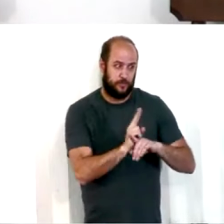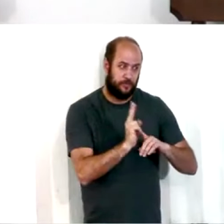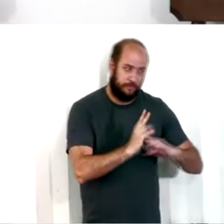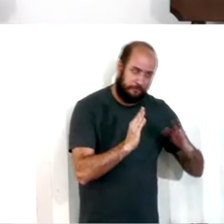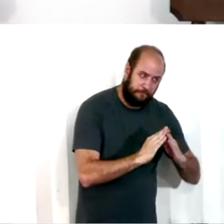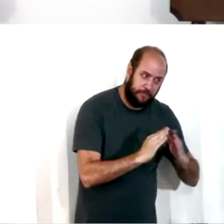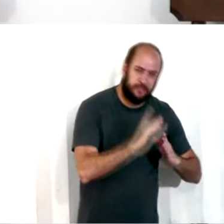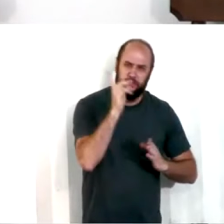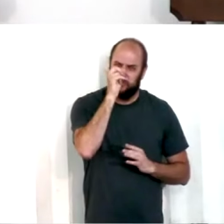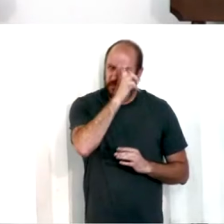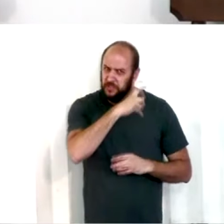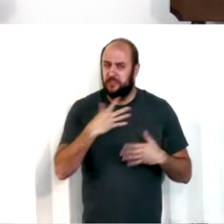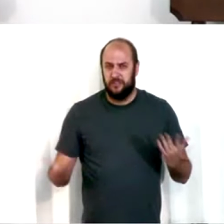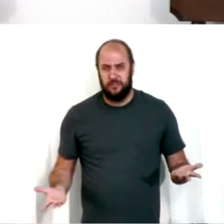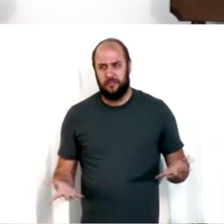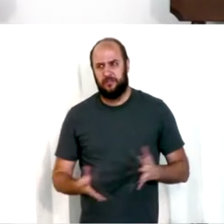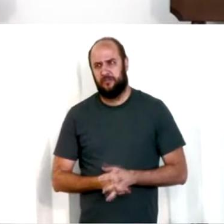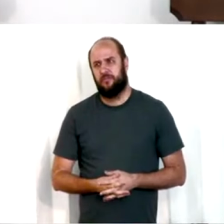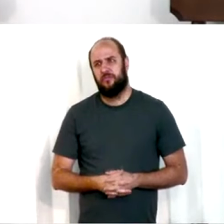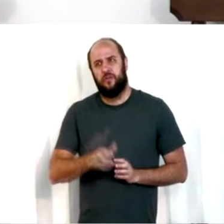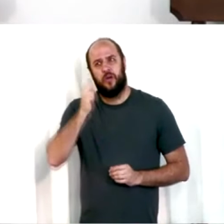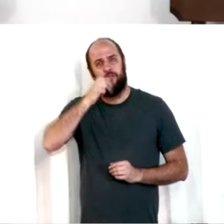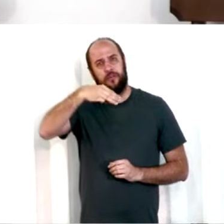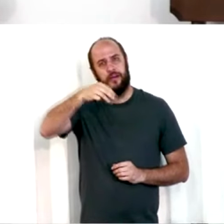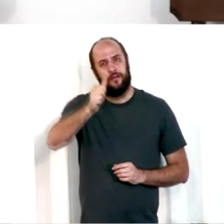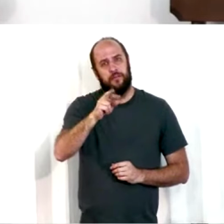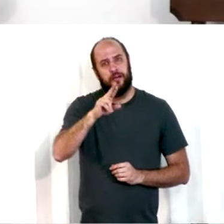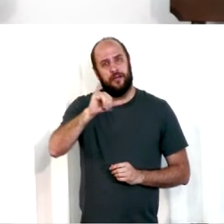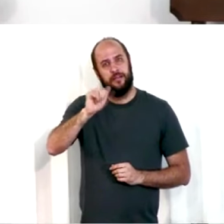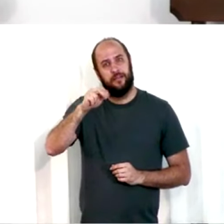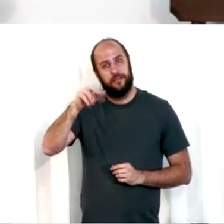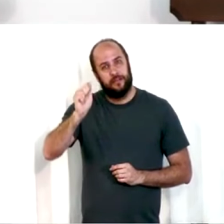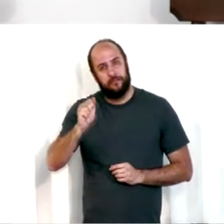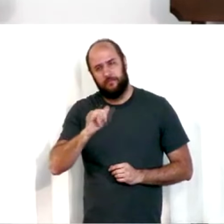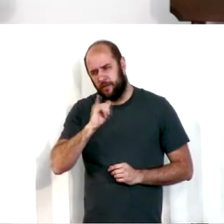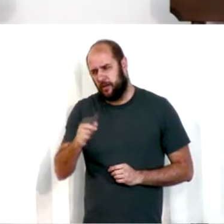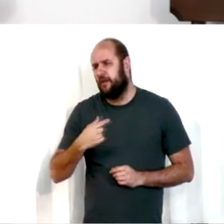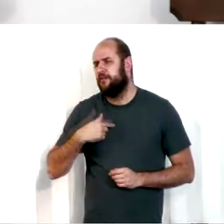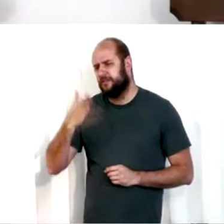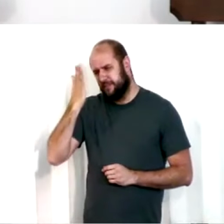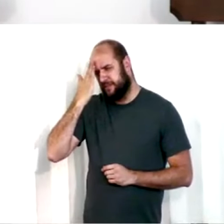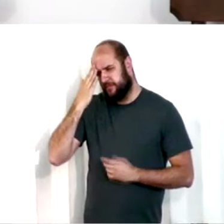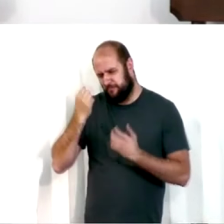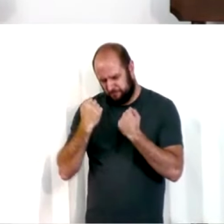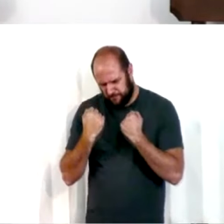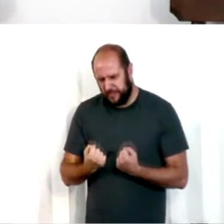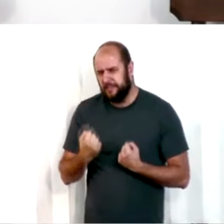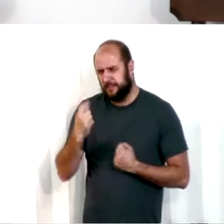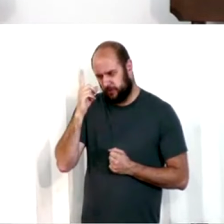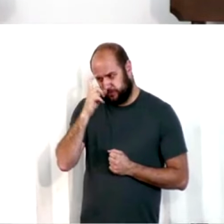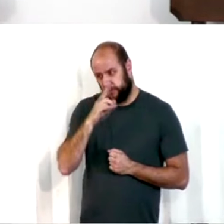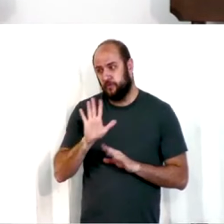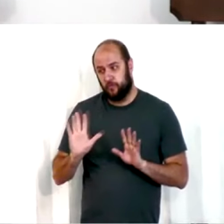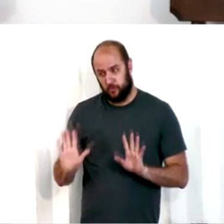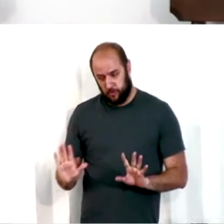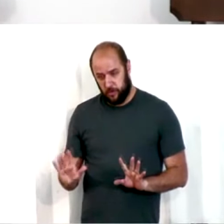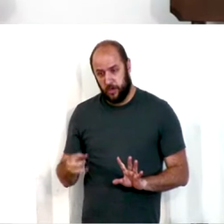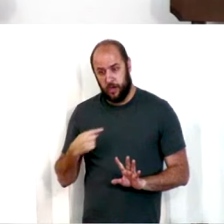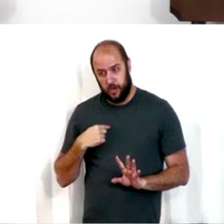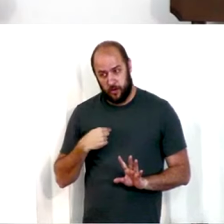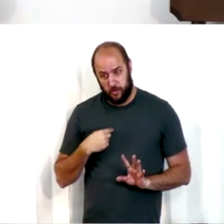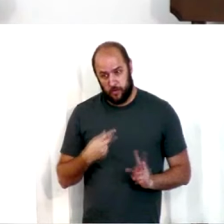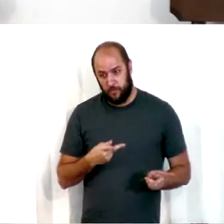Mariana. Dona Mariana chegou para eles e disse, eu sei que está pesado para a Dona Vicência, eu vou fazer o seguinte, eu vou